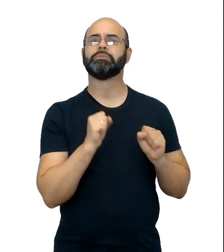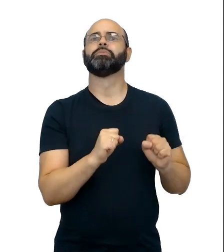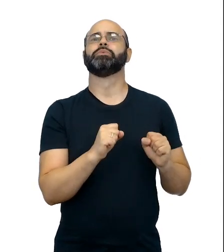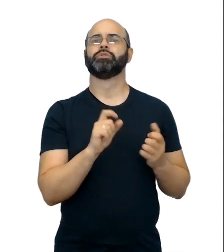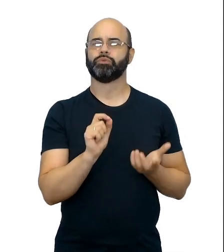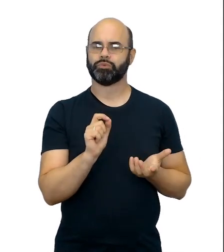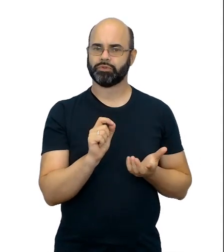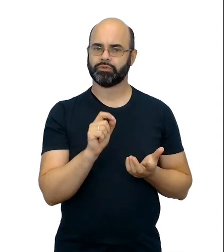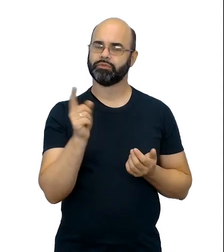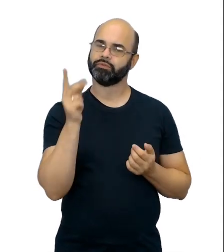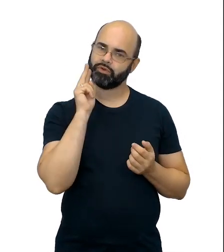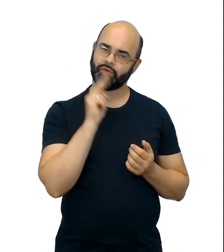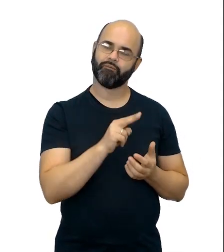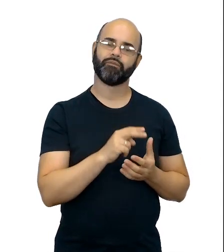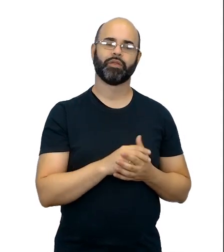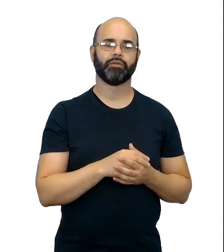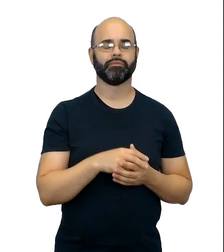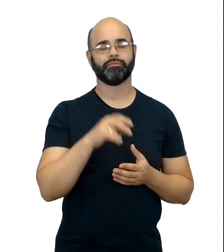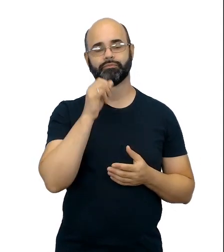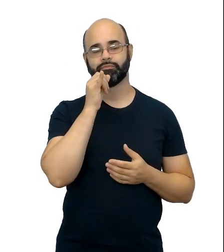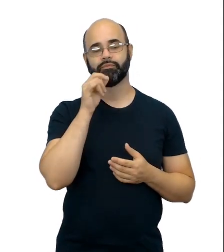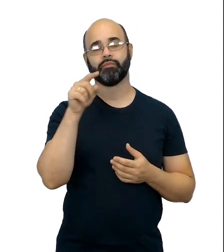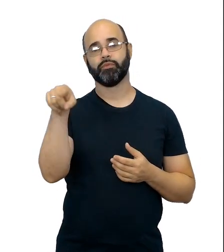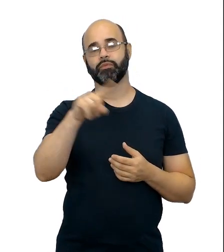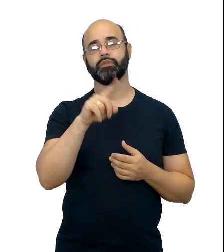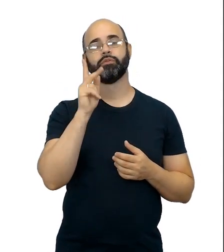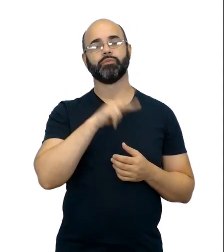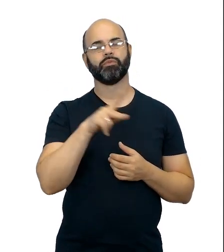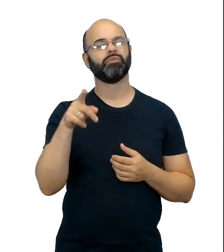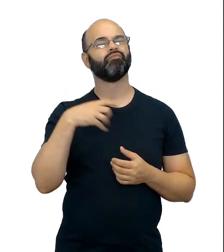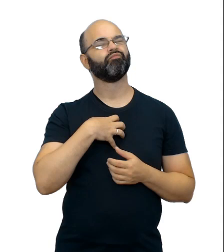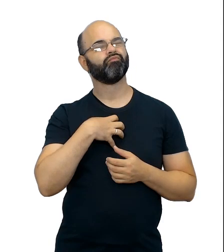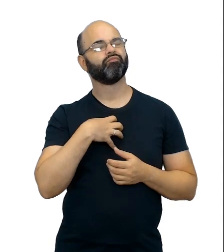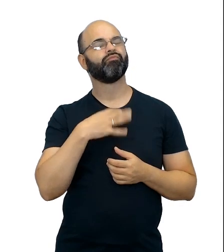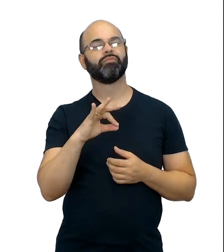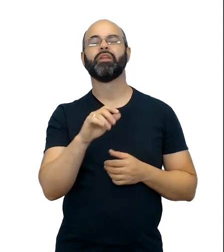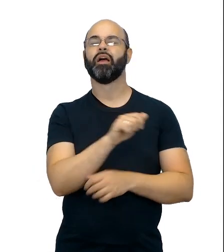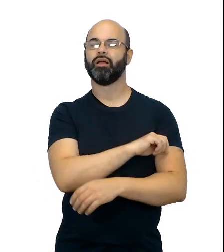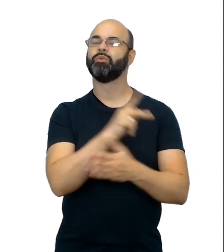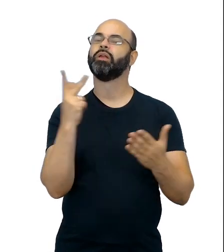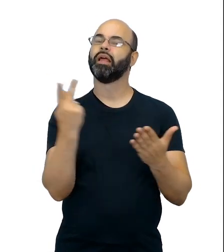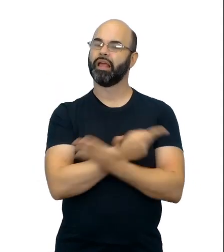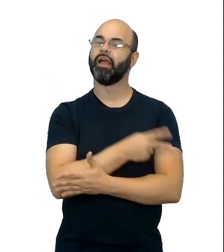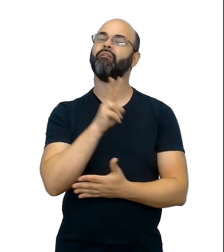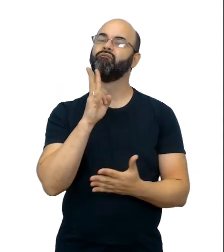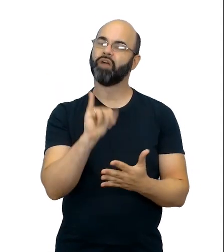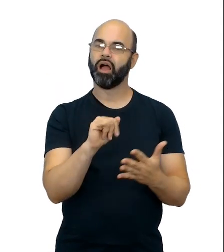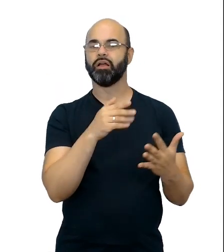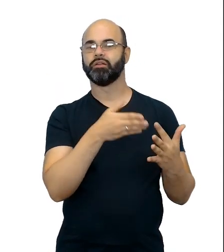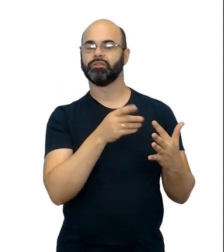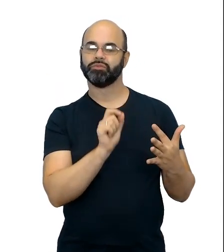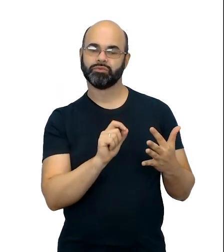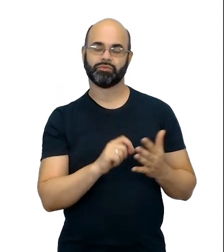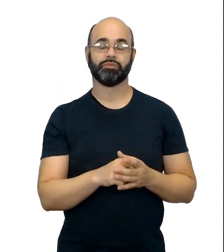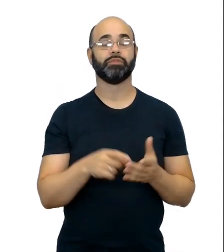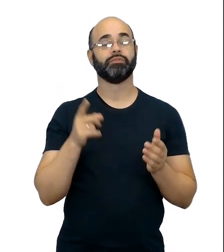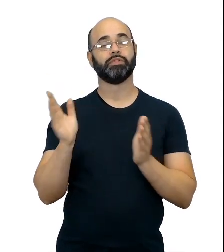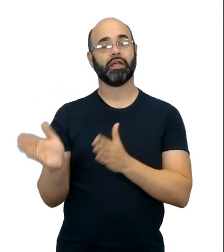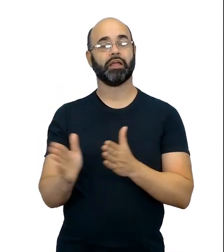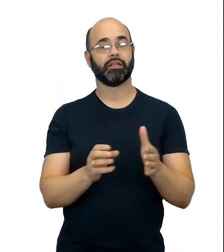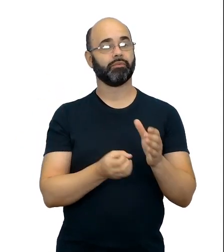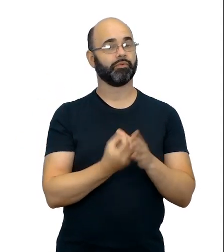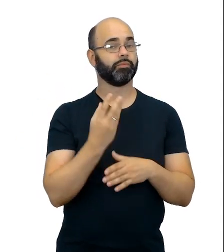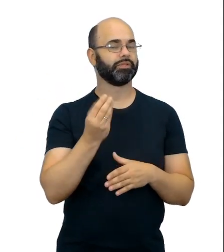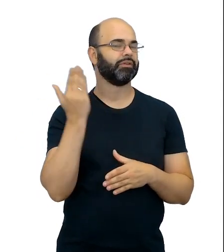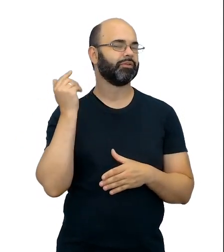os registros elaborados por vocês, professores, sobre as recomendações sugeridas na formação de etapa, quais